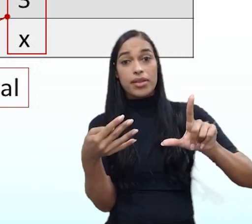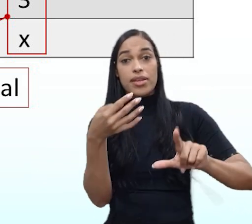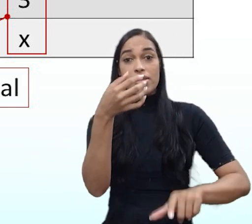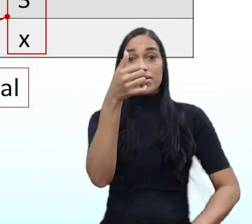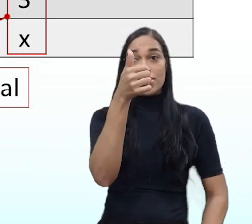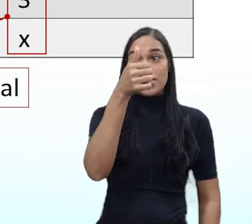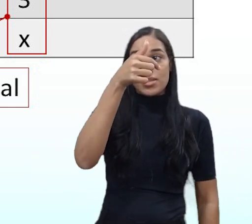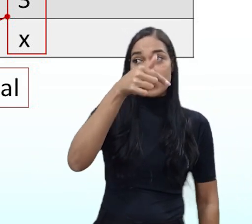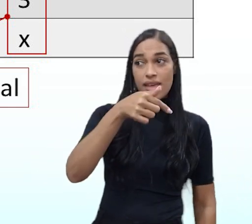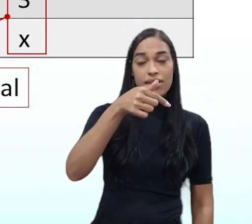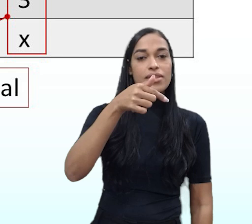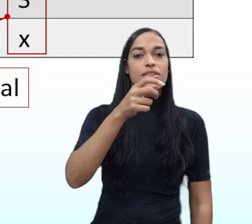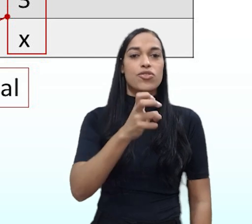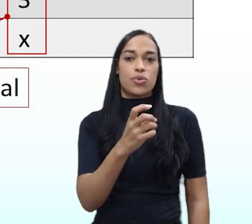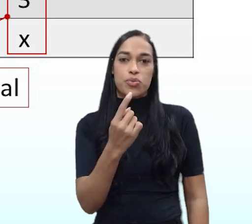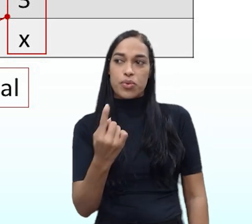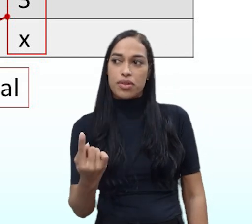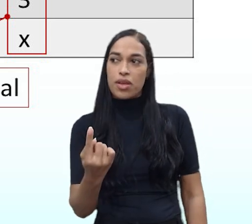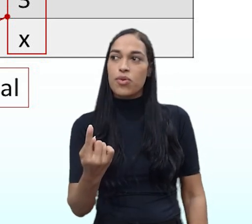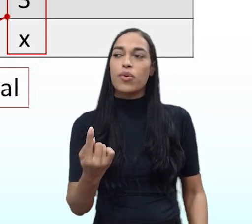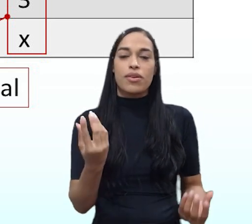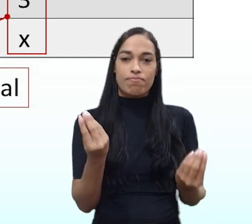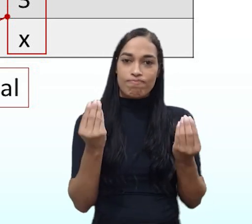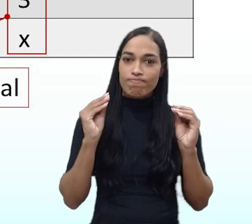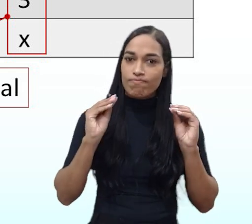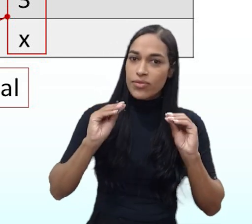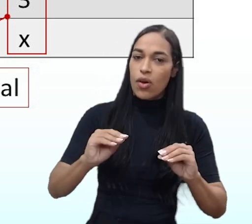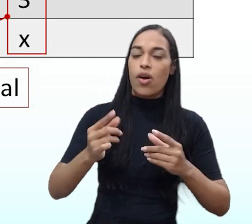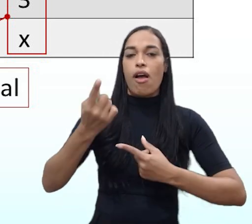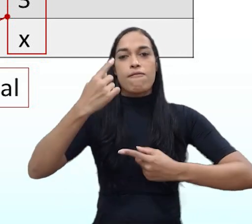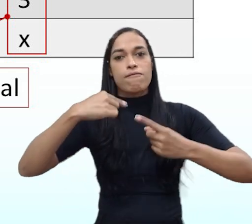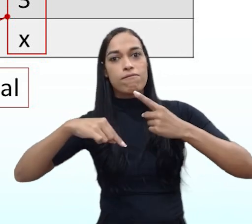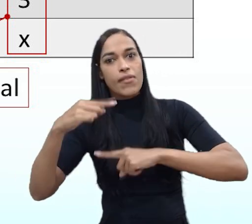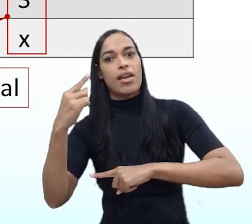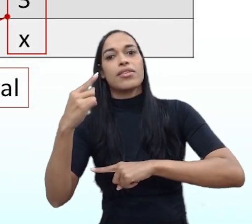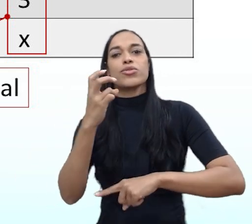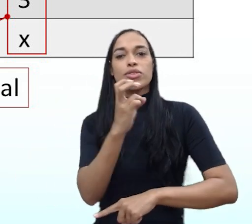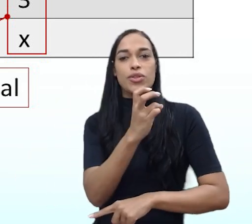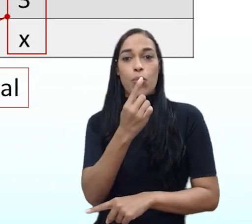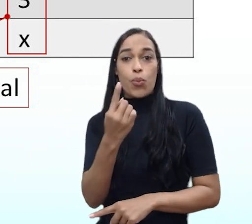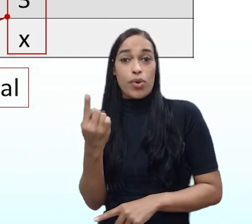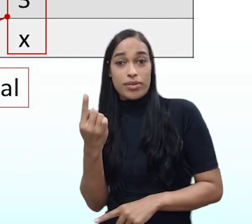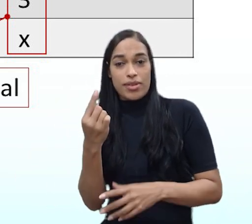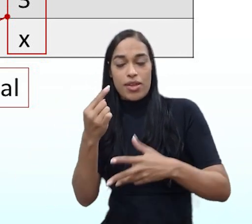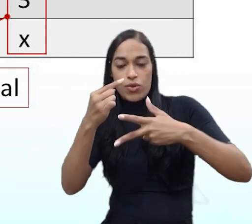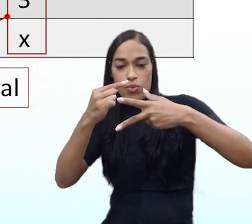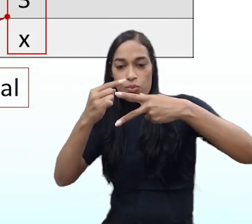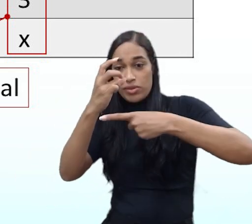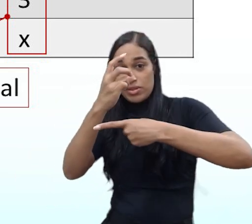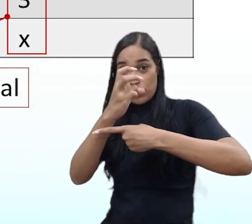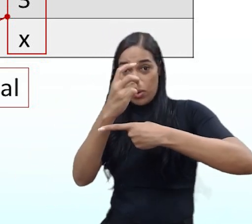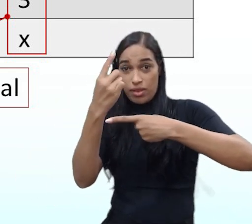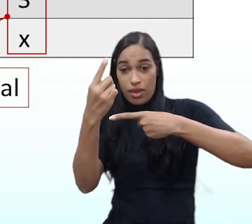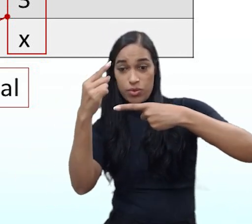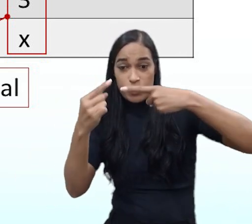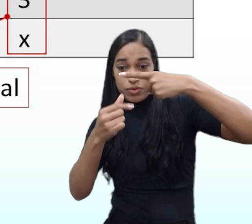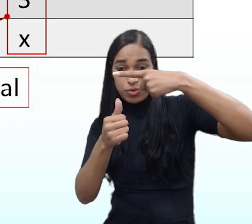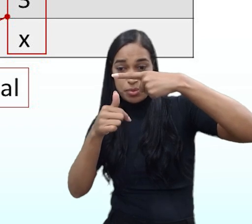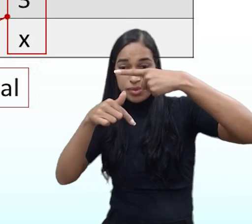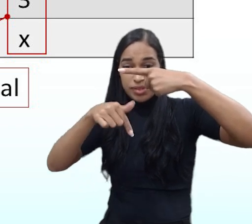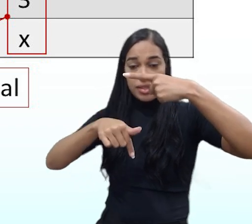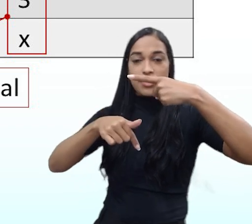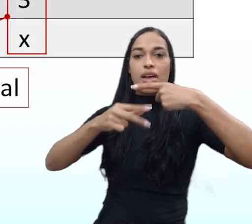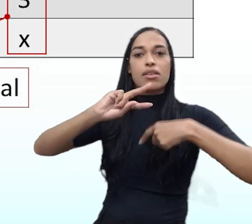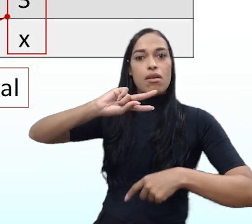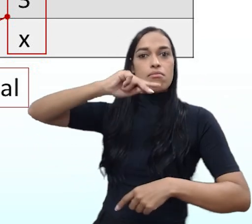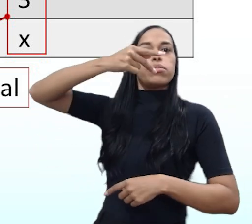tem 17 sobre 51. E aí, quando eu coloco na proporção, eu inverto lá, tá? 51 sobre 17.